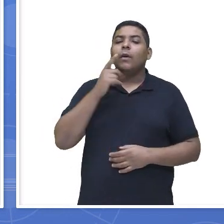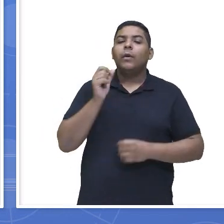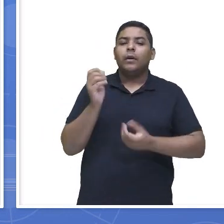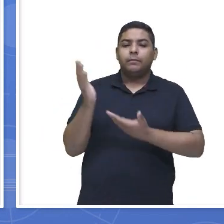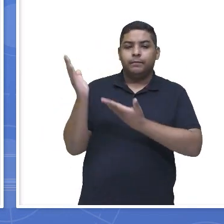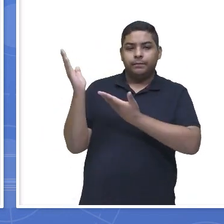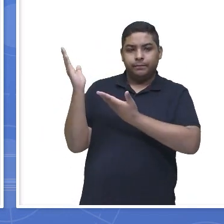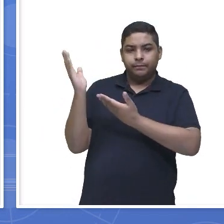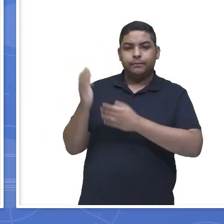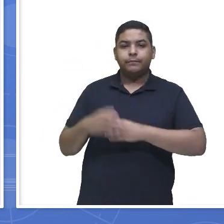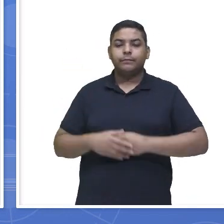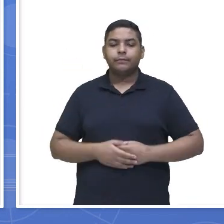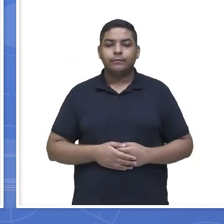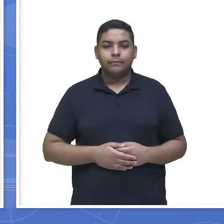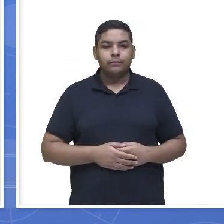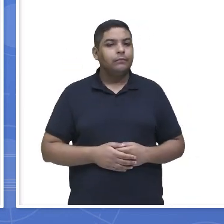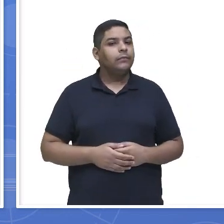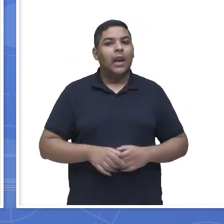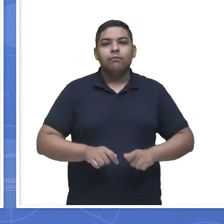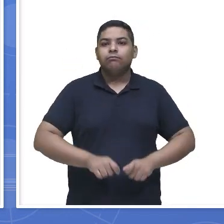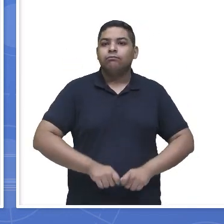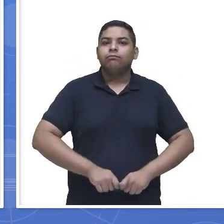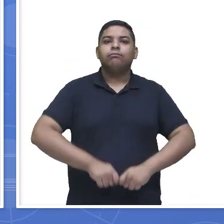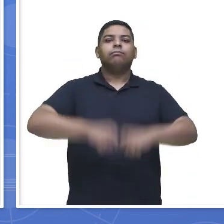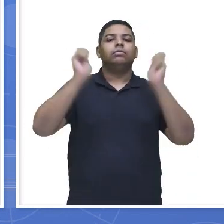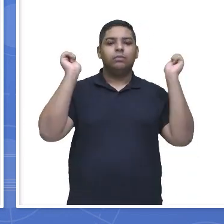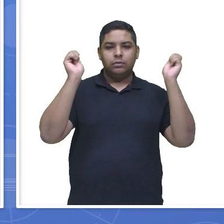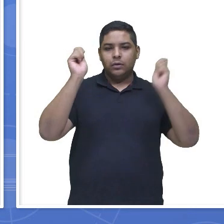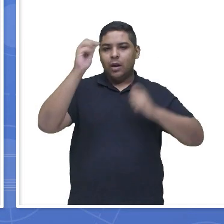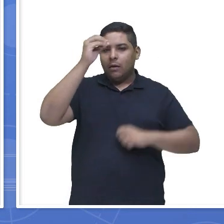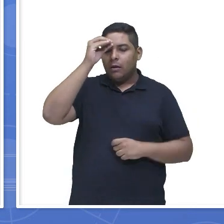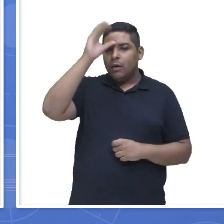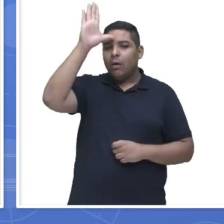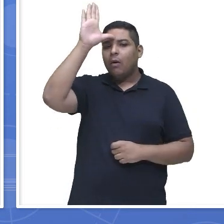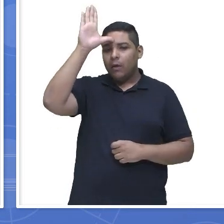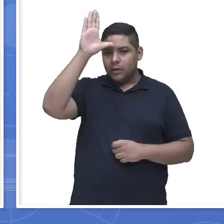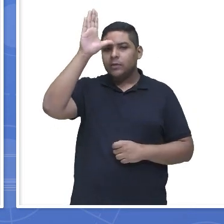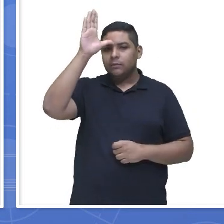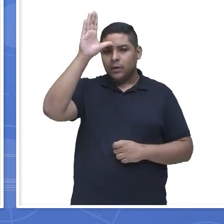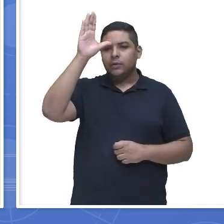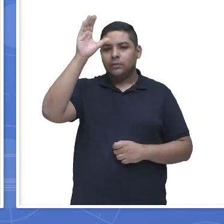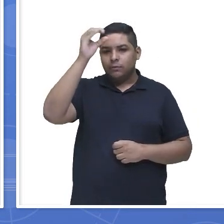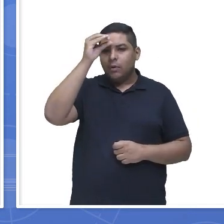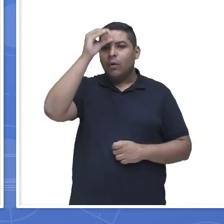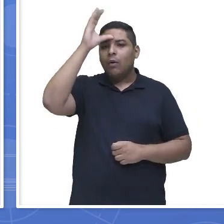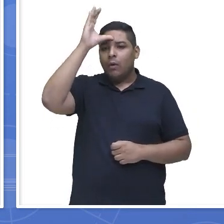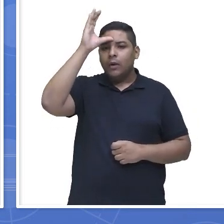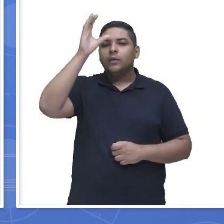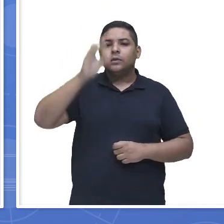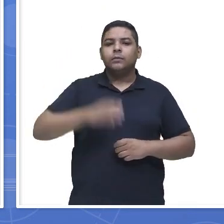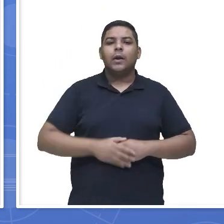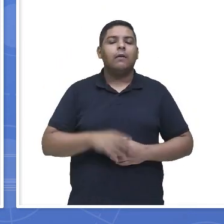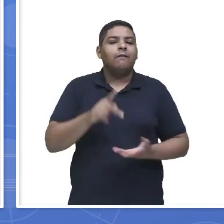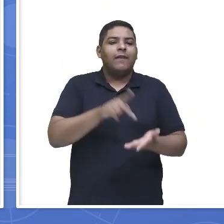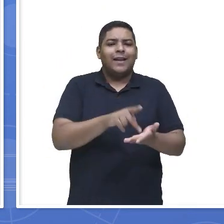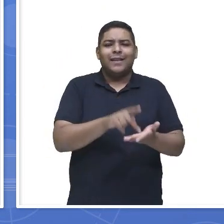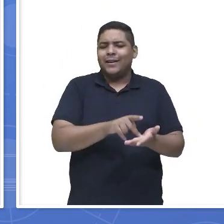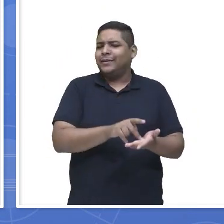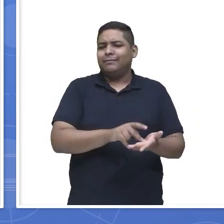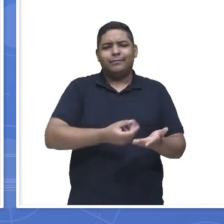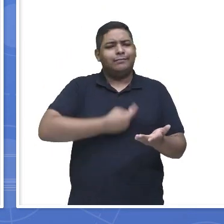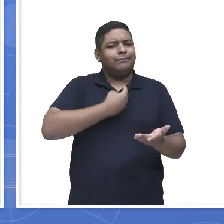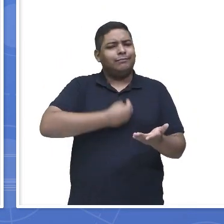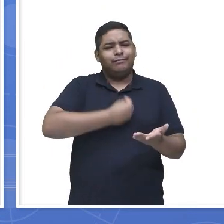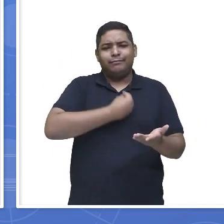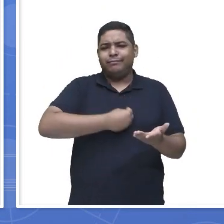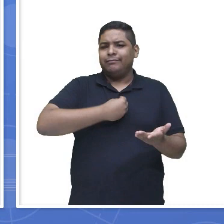seguinte: a impossibilidade do conhecimento. Olha só, a verdade não existe, ou pelo